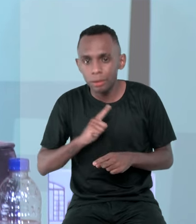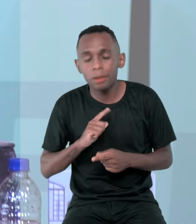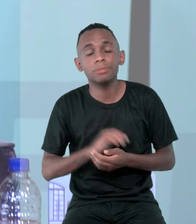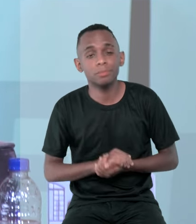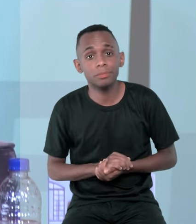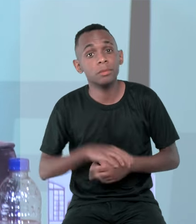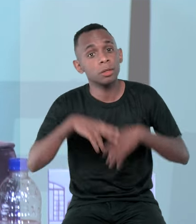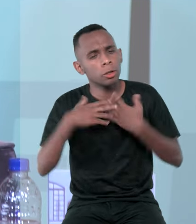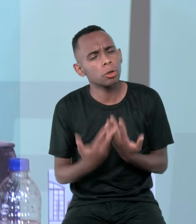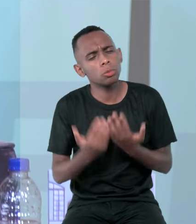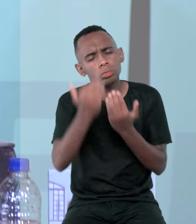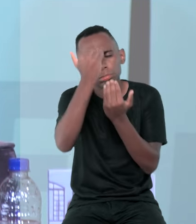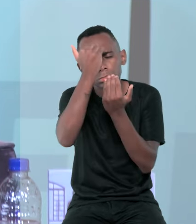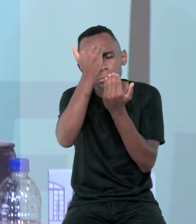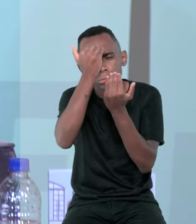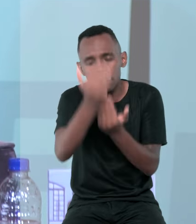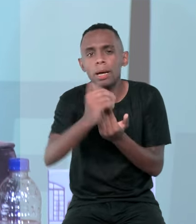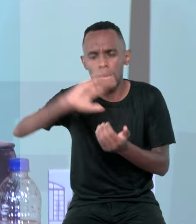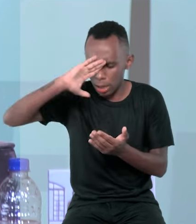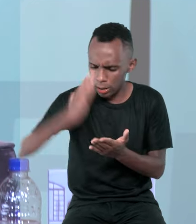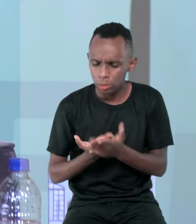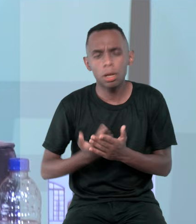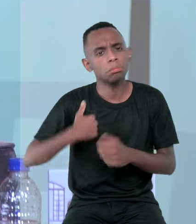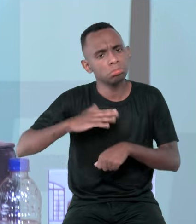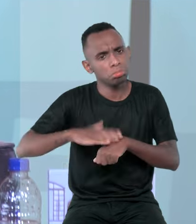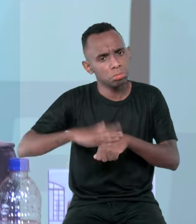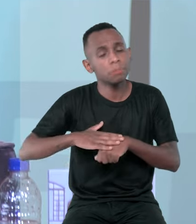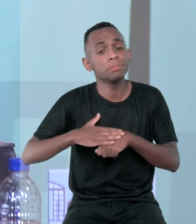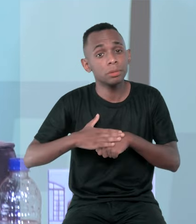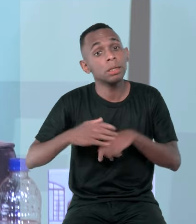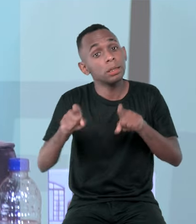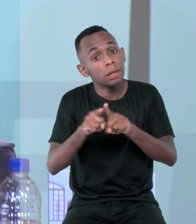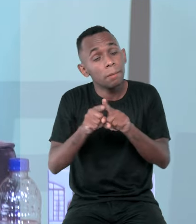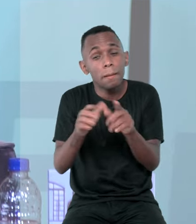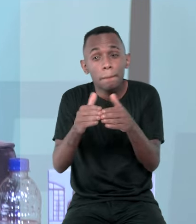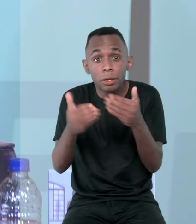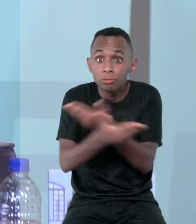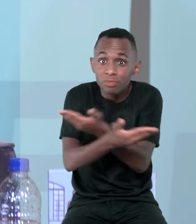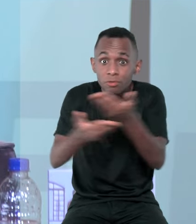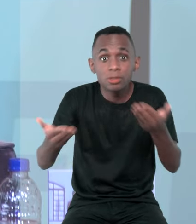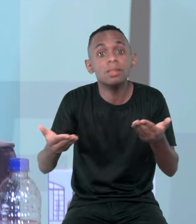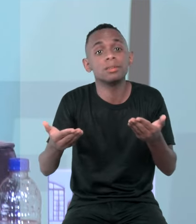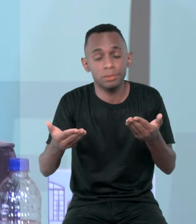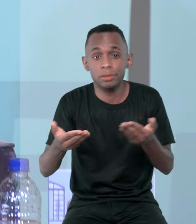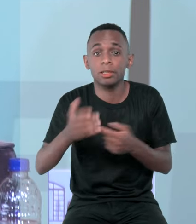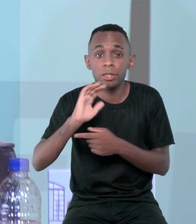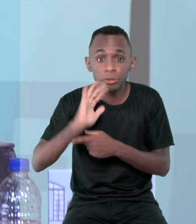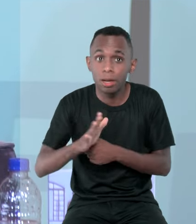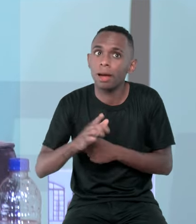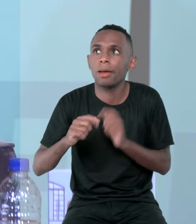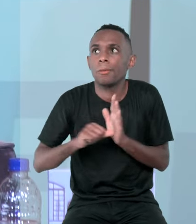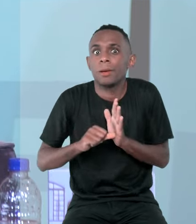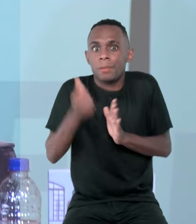inferior direito da tela está a imagem do intérprete de Libras, Eduardo Rodrigo. Já que é a minha